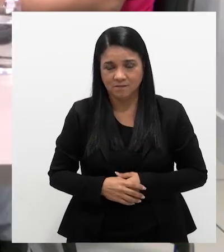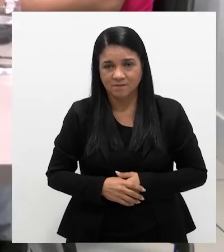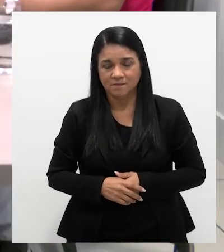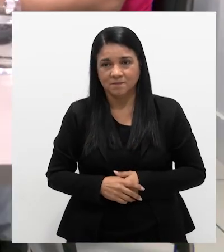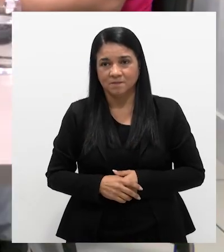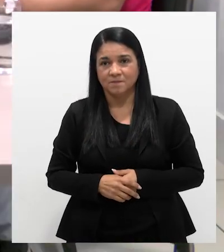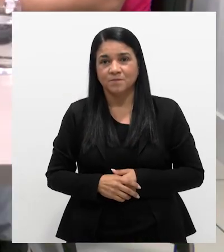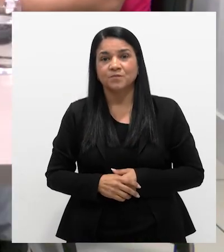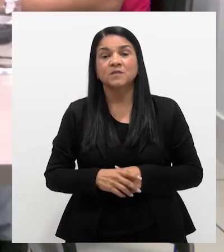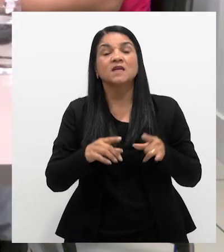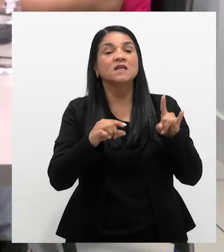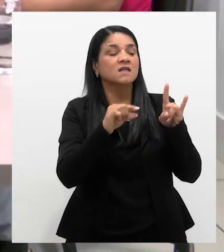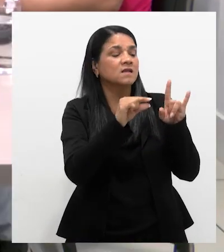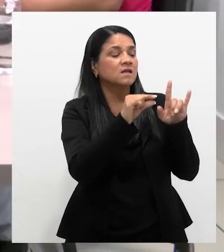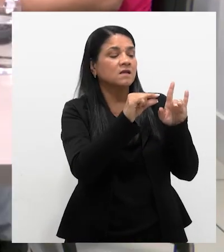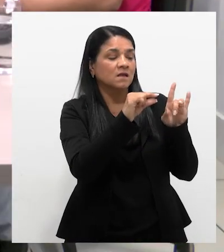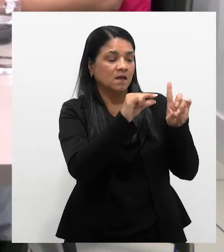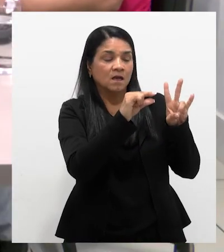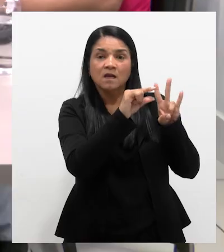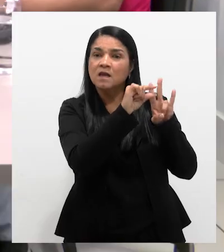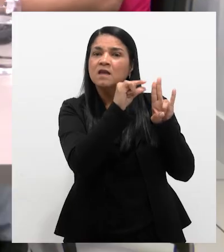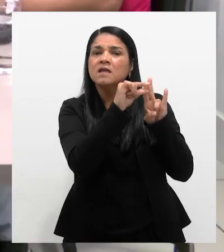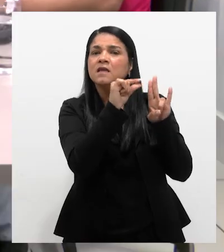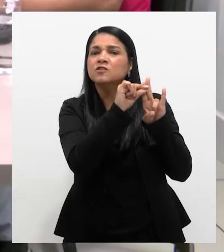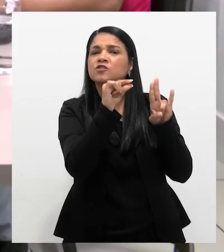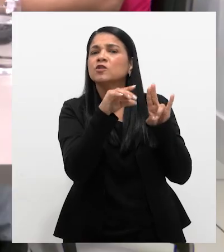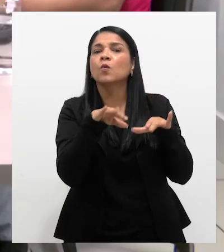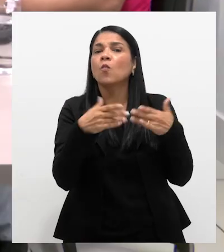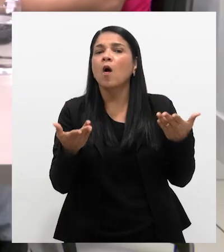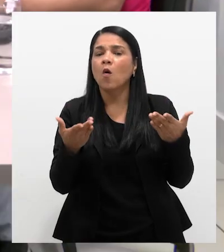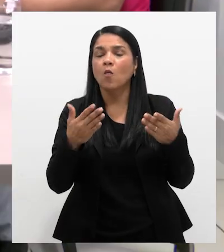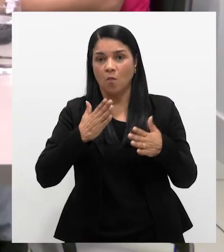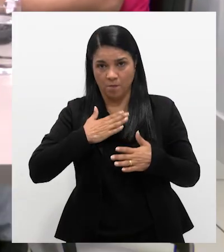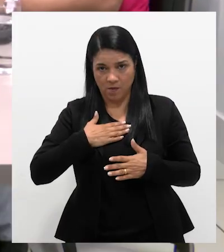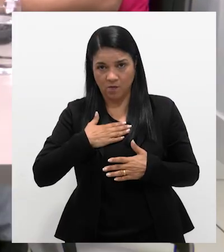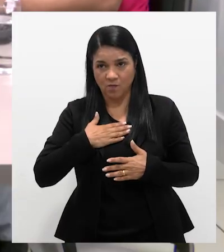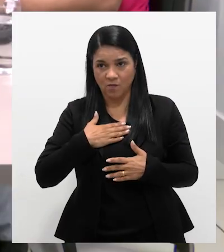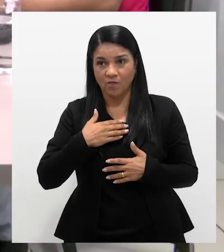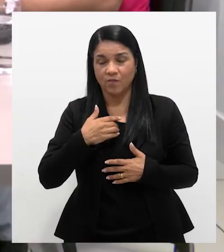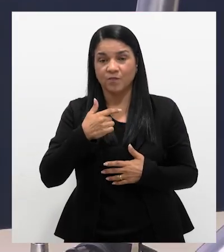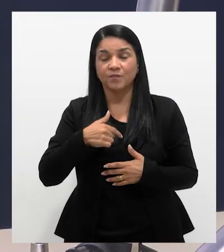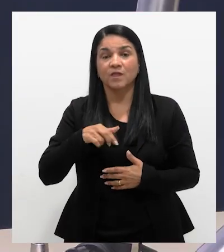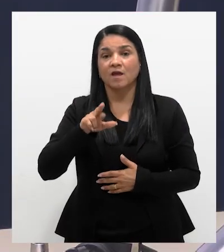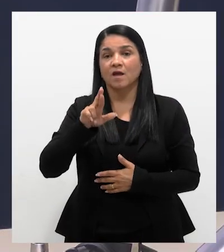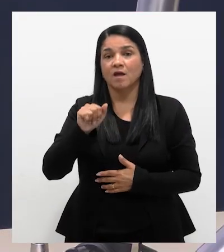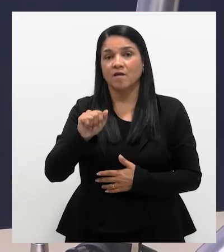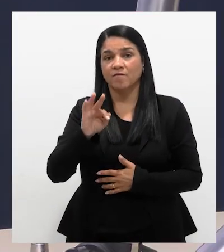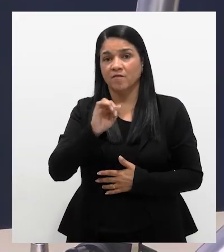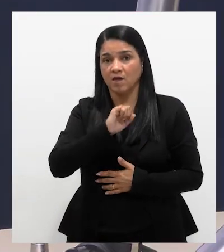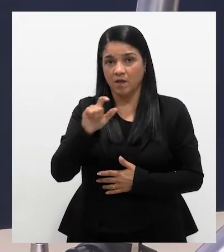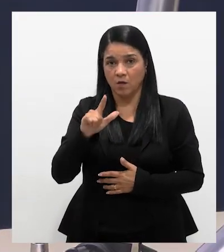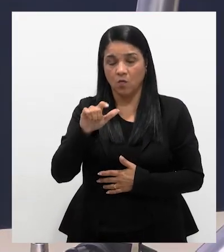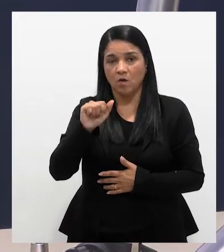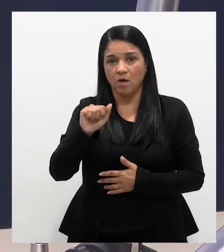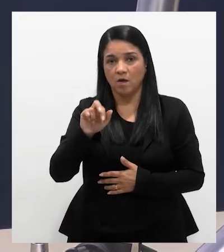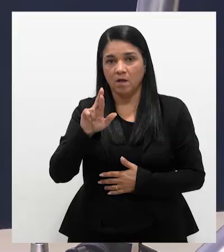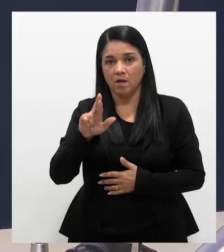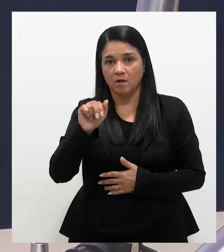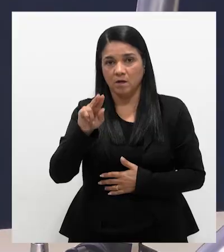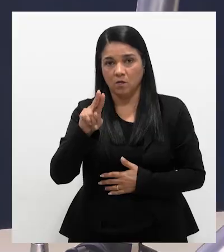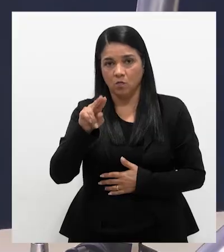Entendo. E qual é o LinkedIn, então, para as pessoas te acharem? A gente coloca Então, aqui embaixo na beleza. tela. O meu tá lá como Rafael Araújo.